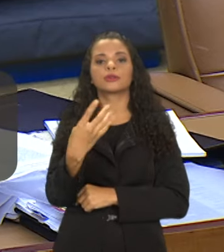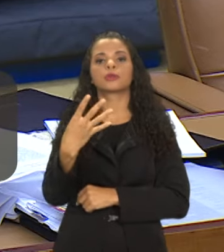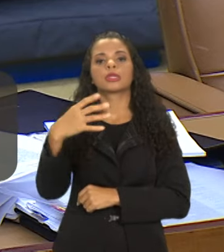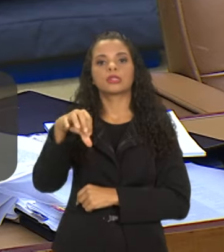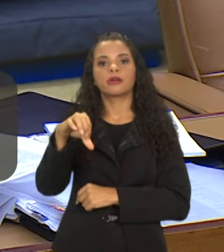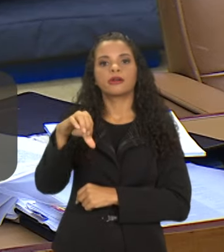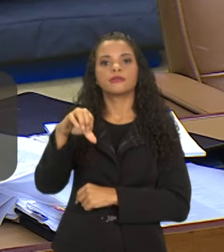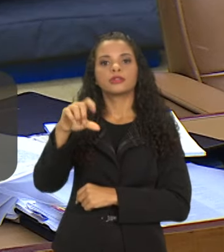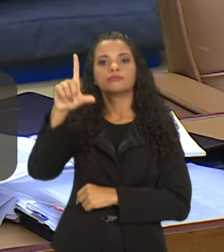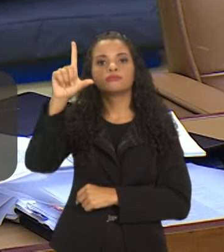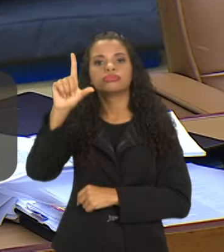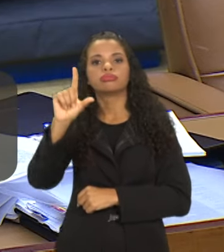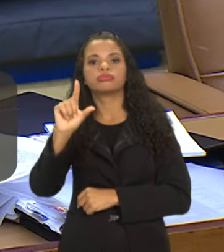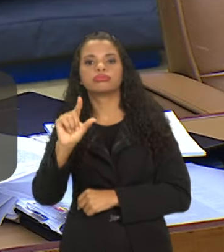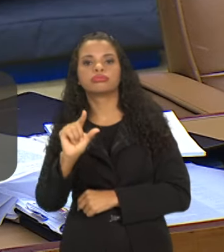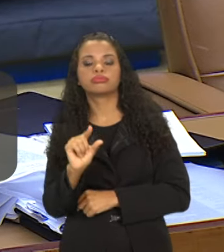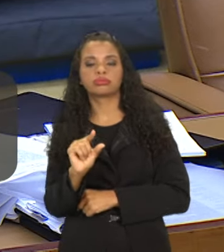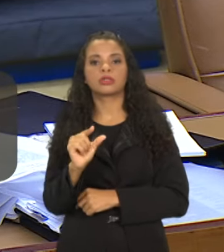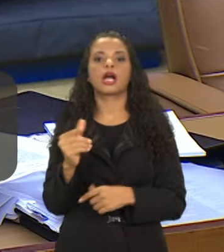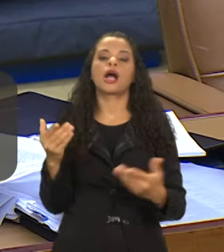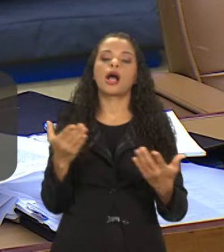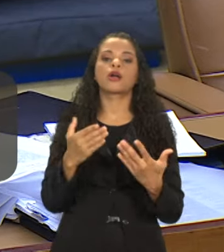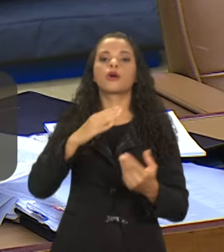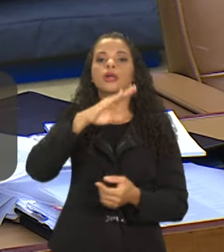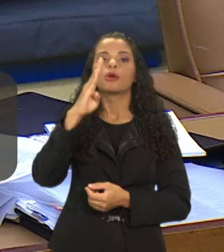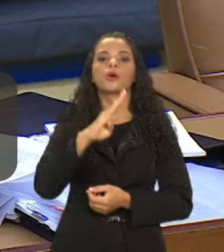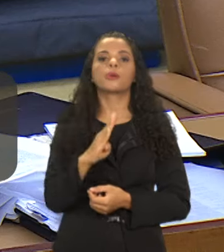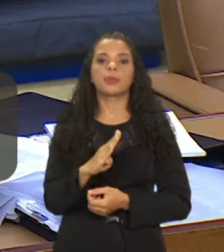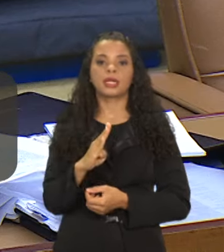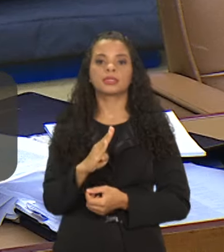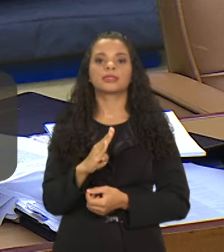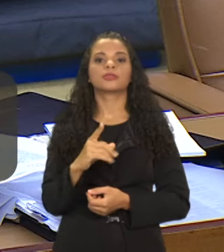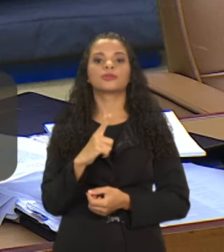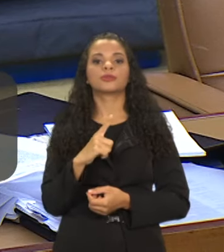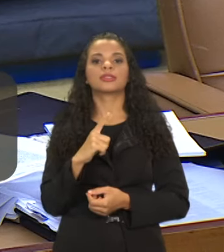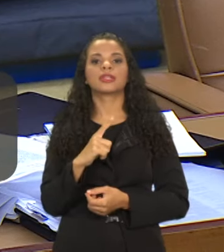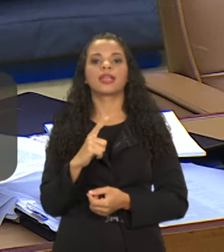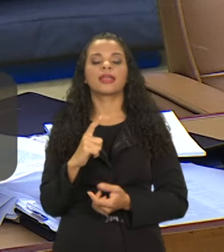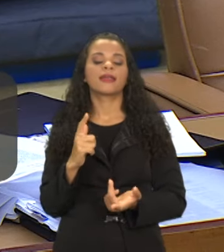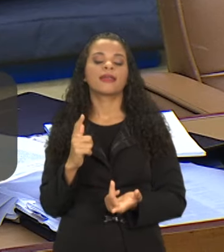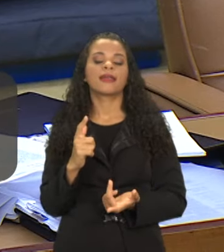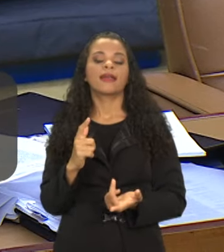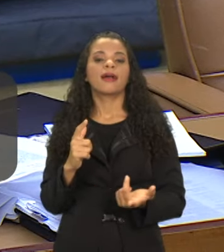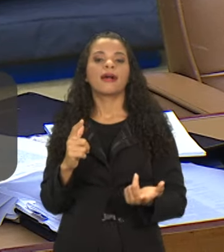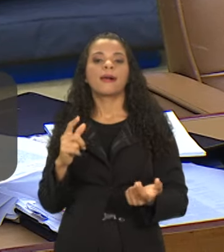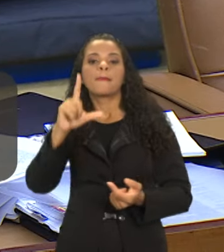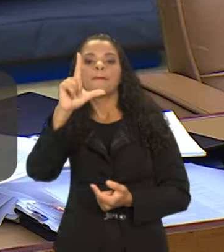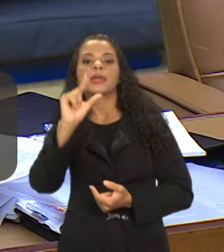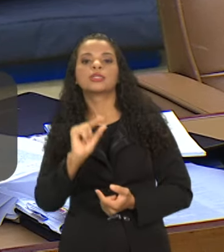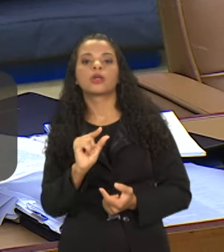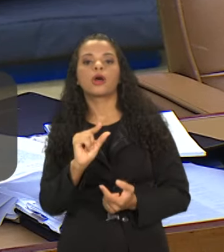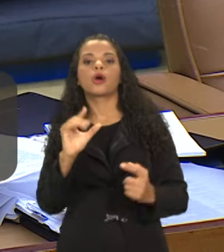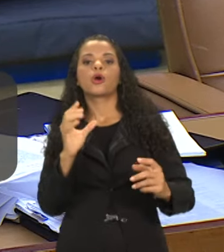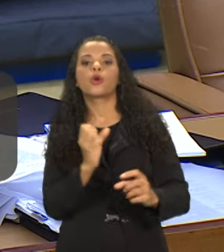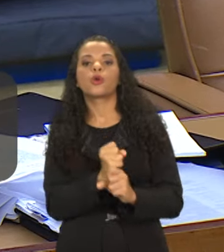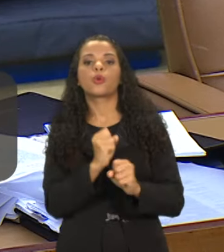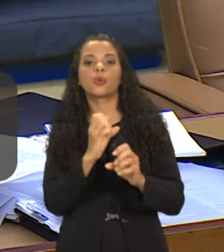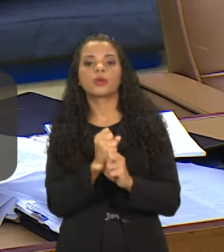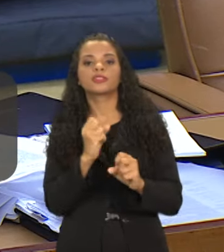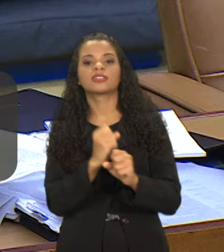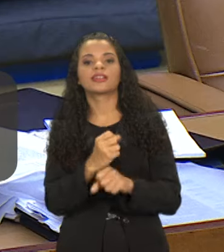71,49%, colocando o Brasil entre os 10 países com menor cobertura vacinal do mundo. aqui a Fiocruz,